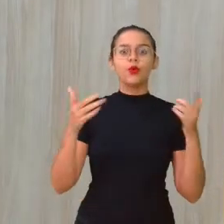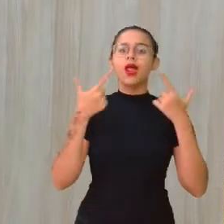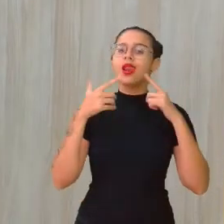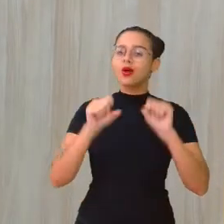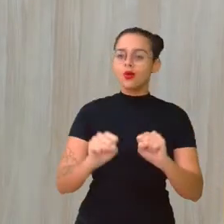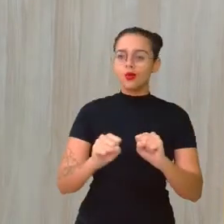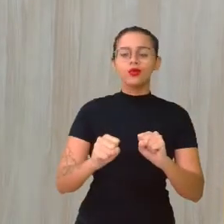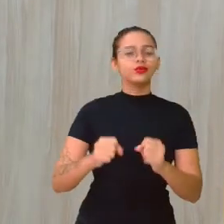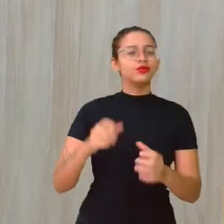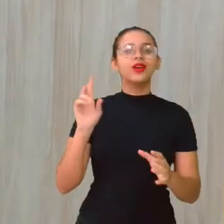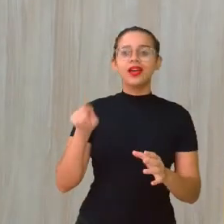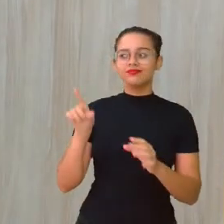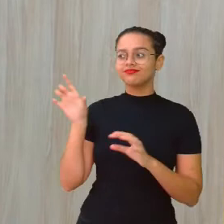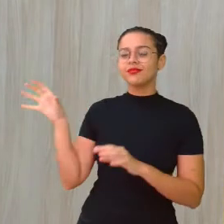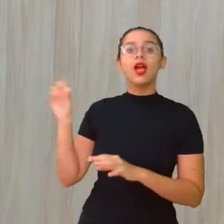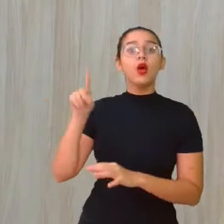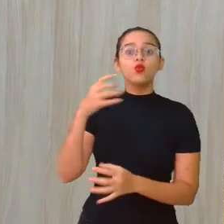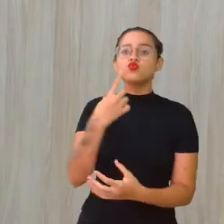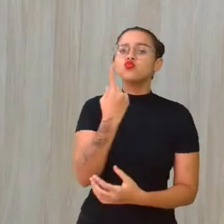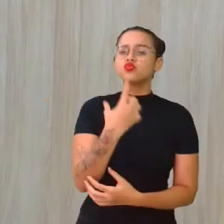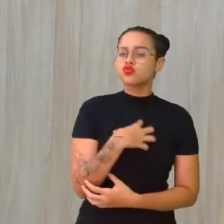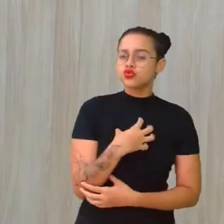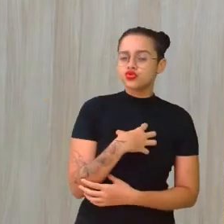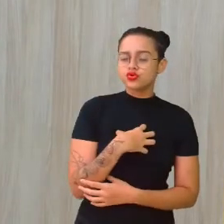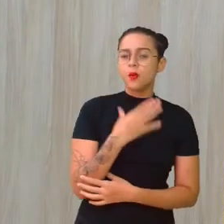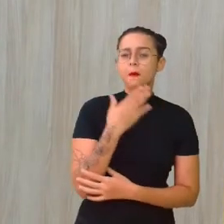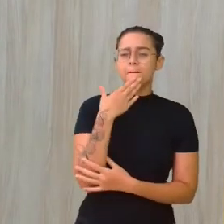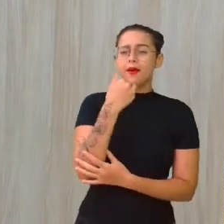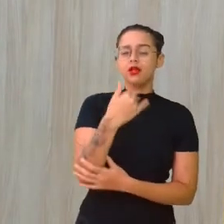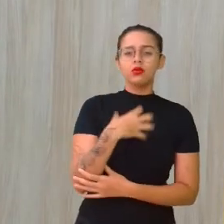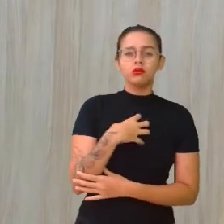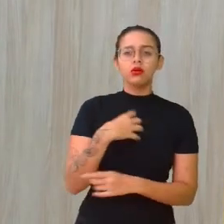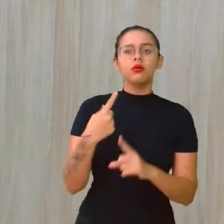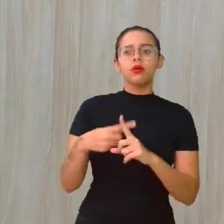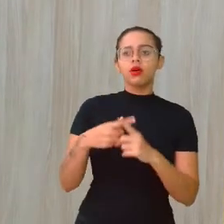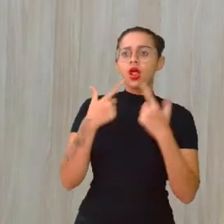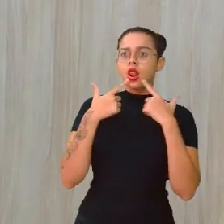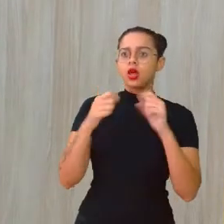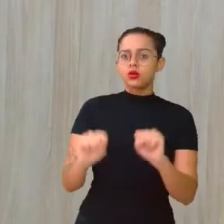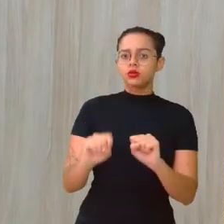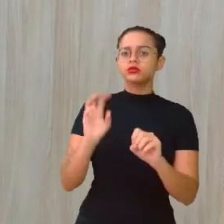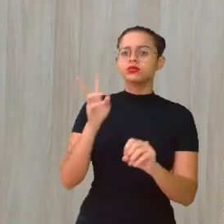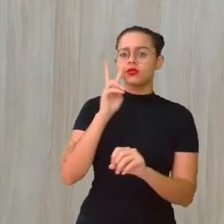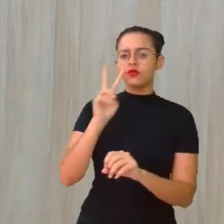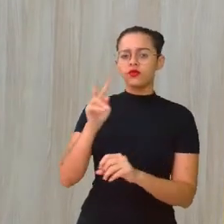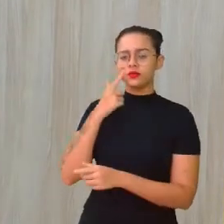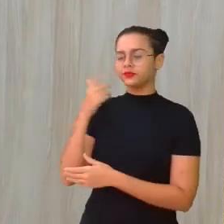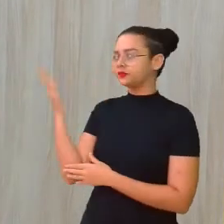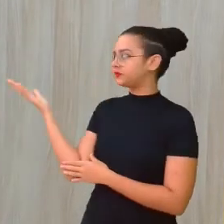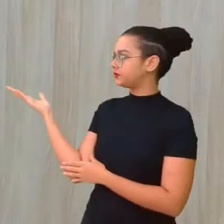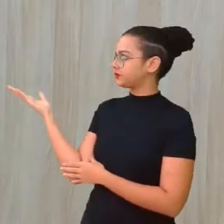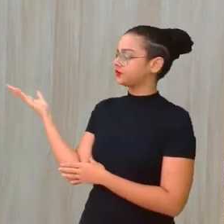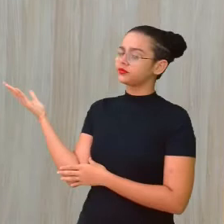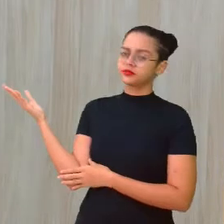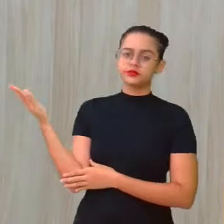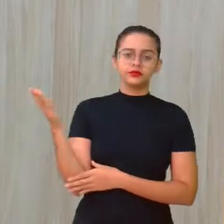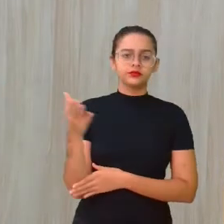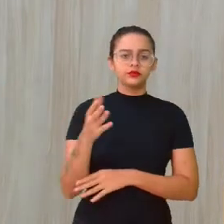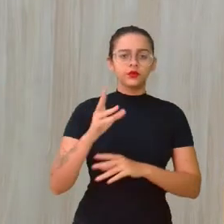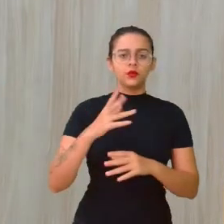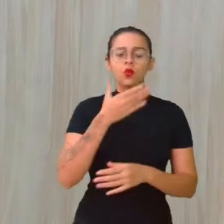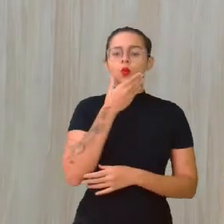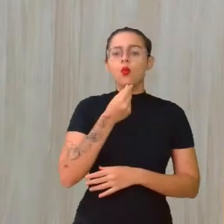exatamente um dos melhores meios, porque a linguagem, como a gente está vendo aí, a linguagem humaniza o